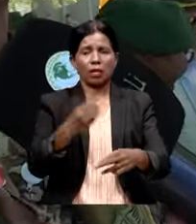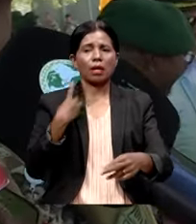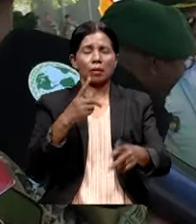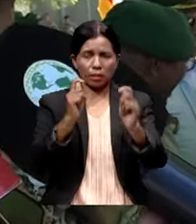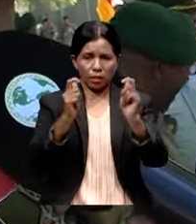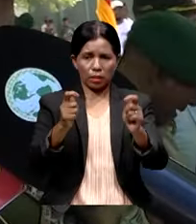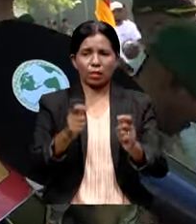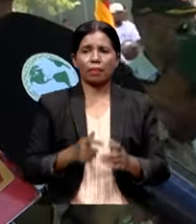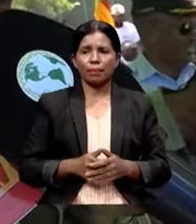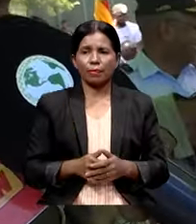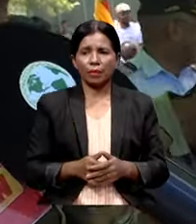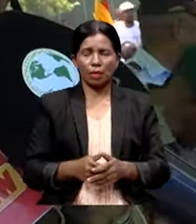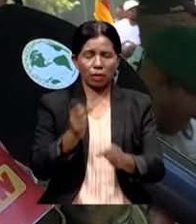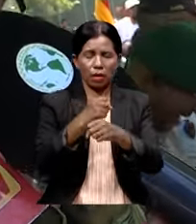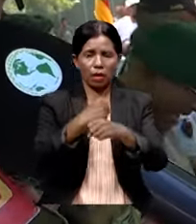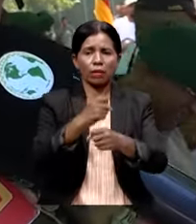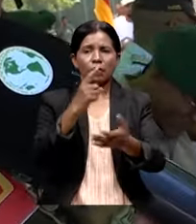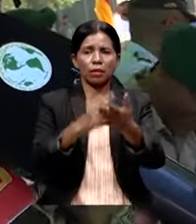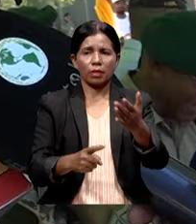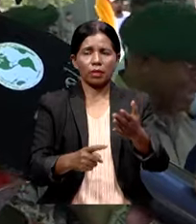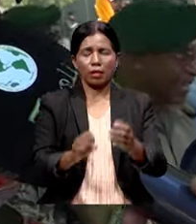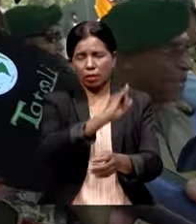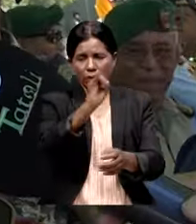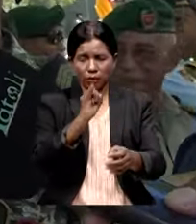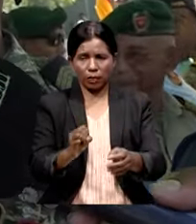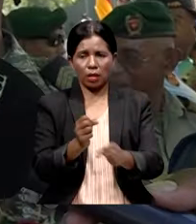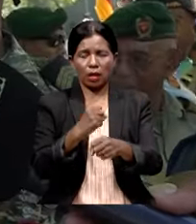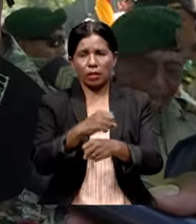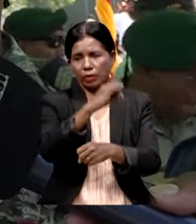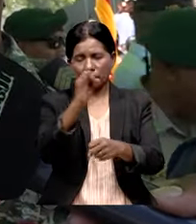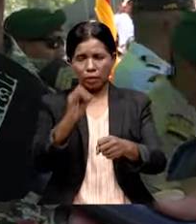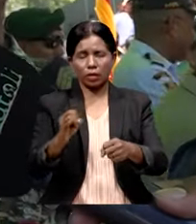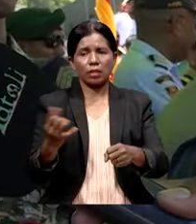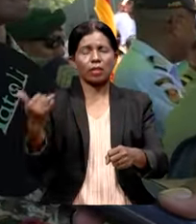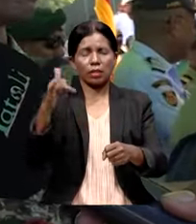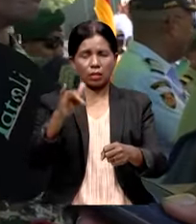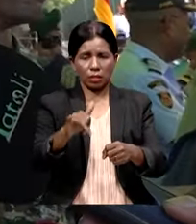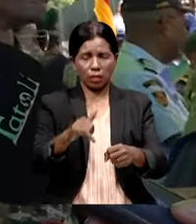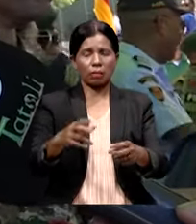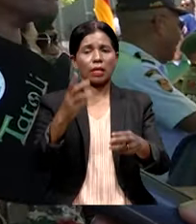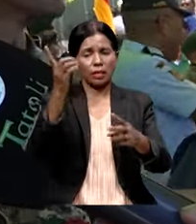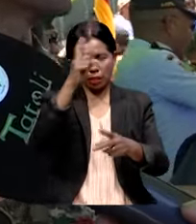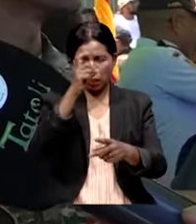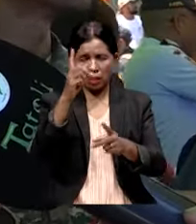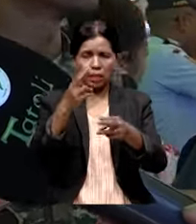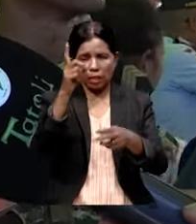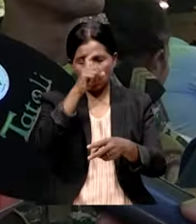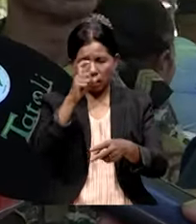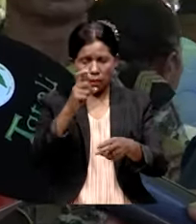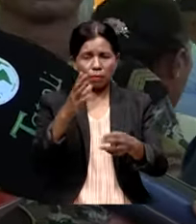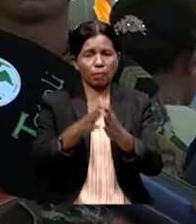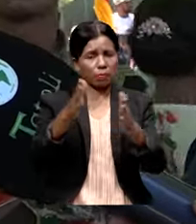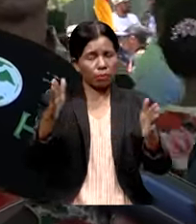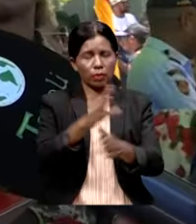para tu halu seda a tu identifica halu identificação se nebe reforma nia atributo se nebe reforma nina ne para se usa e